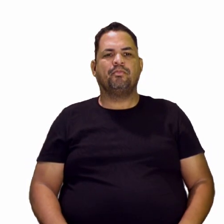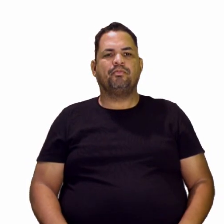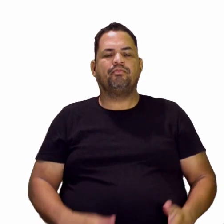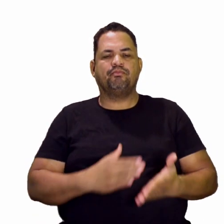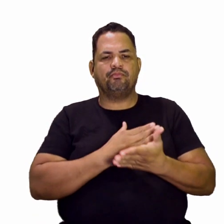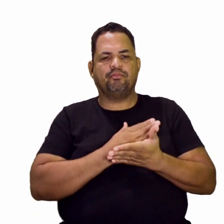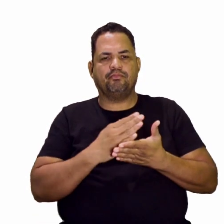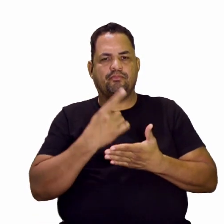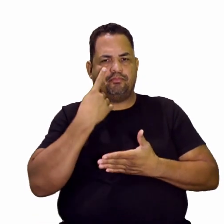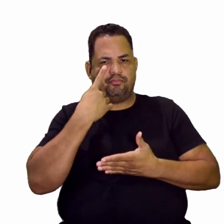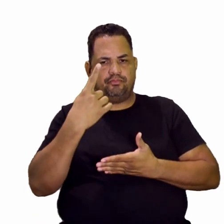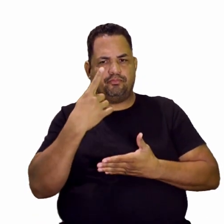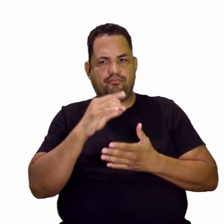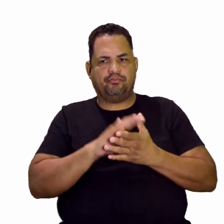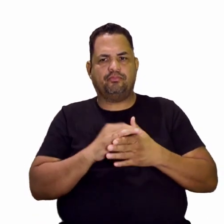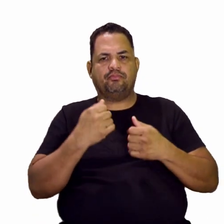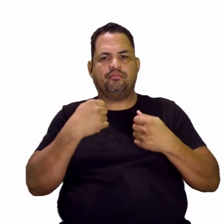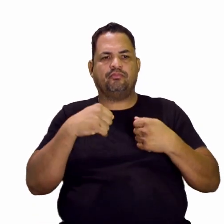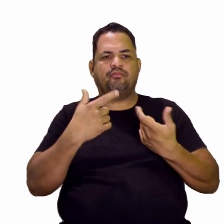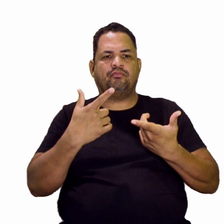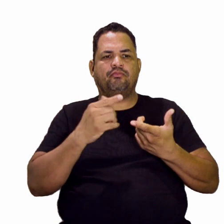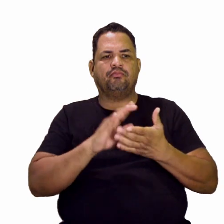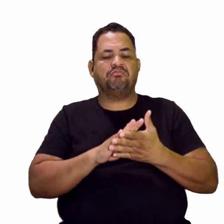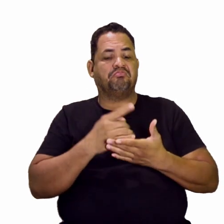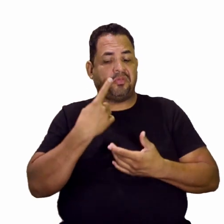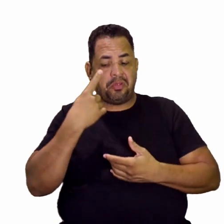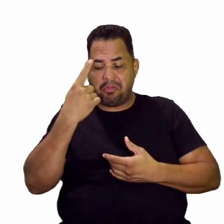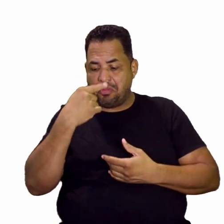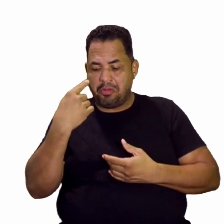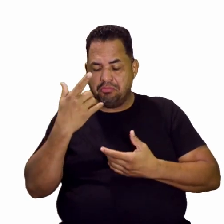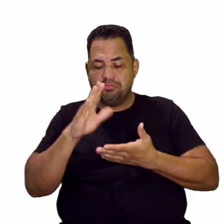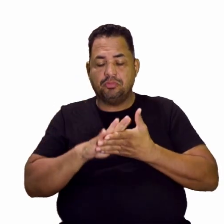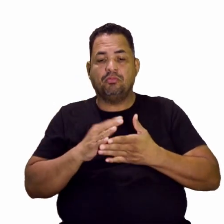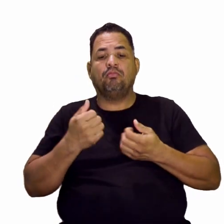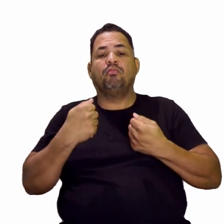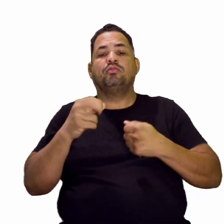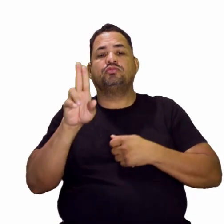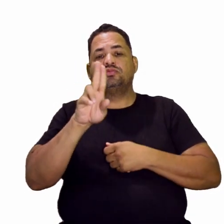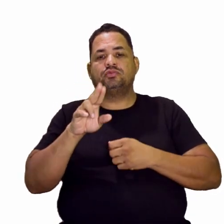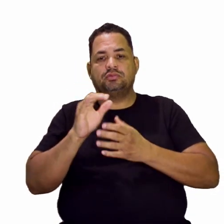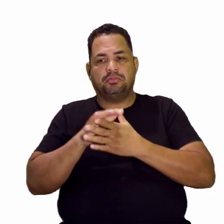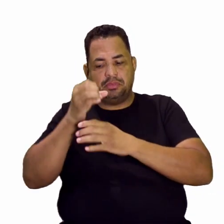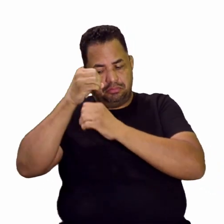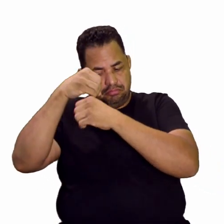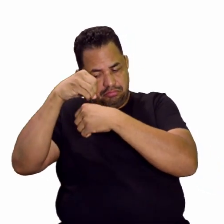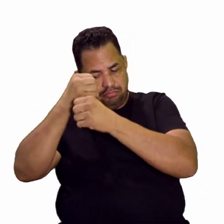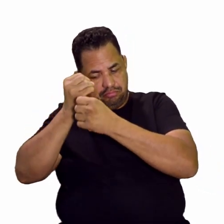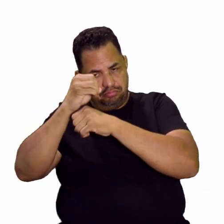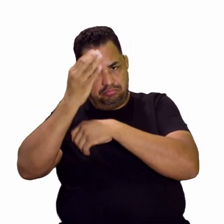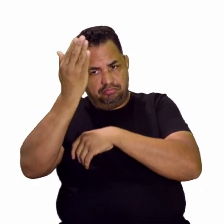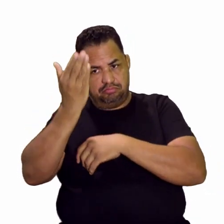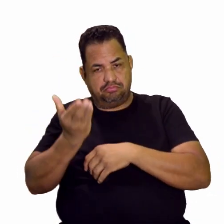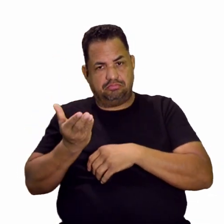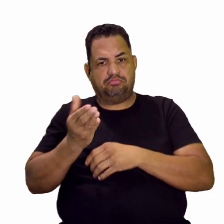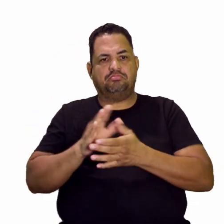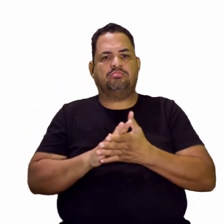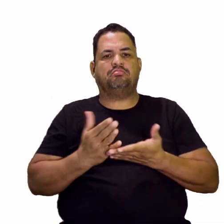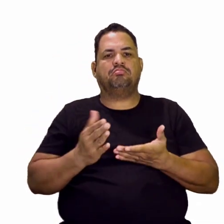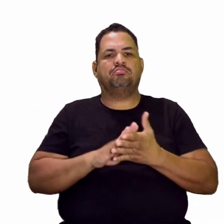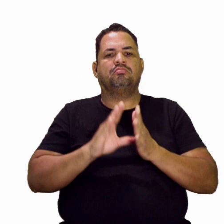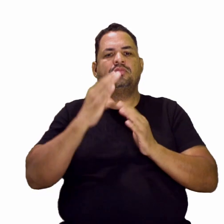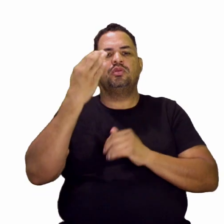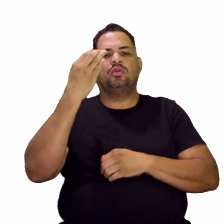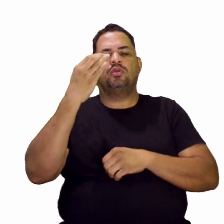A partir da observação, que pode ser a olho nu ou com a utilização de instrumentos, como o microscópio, o